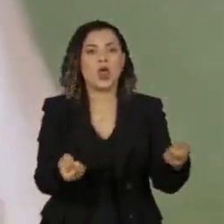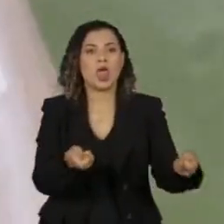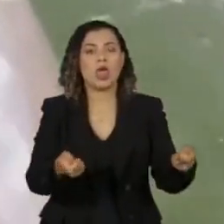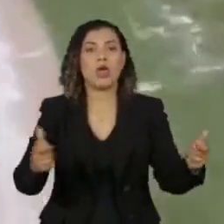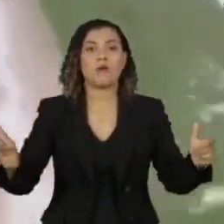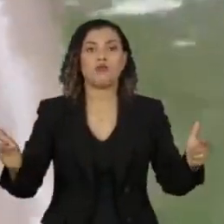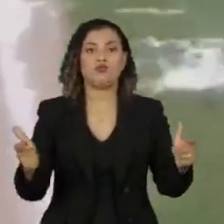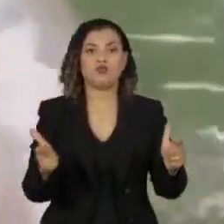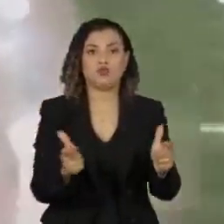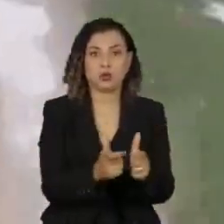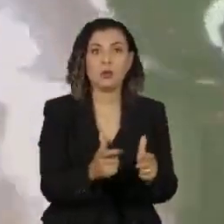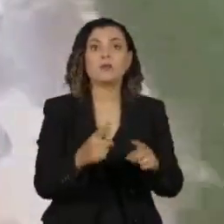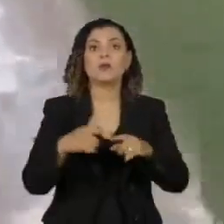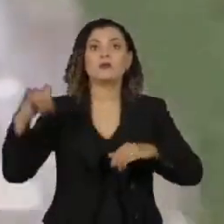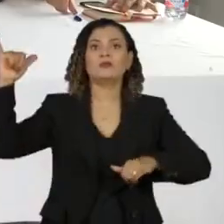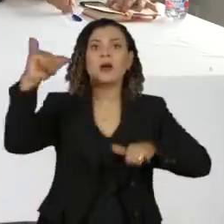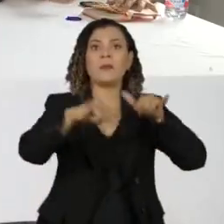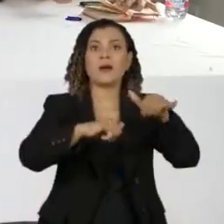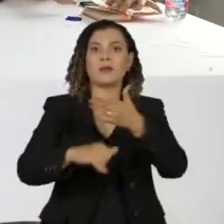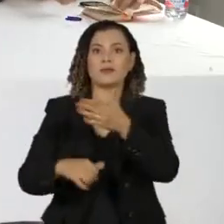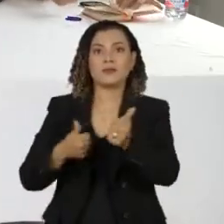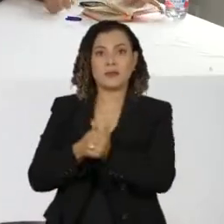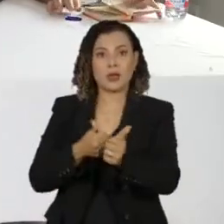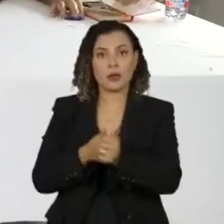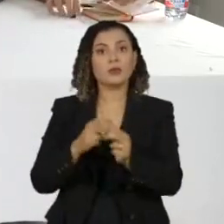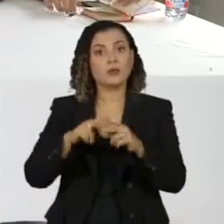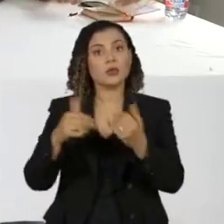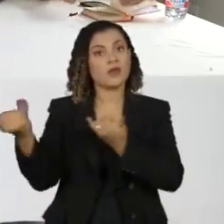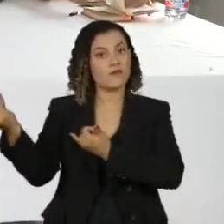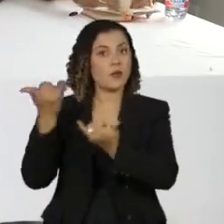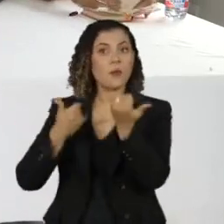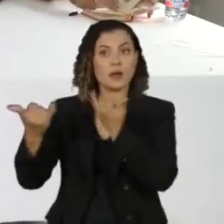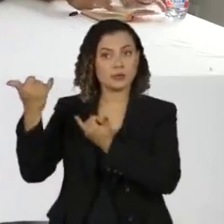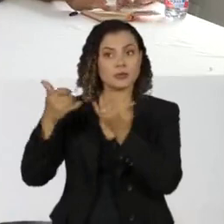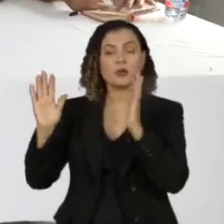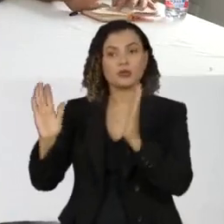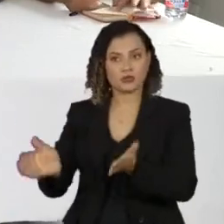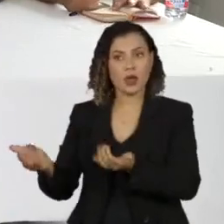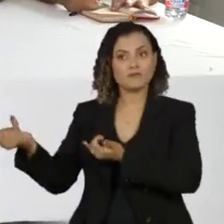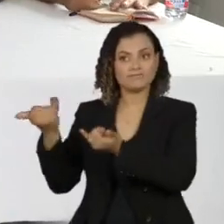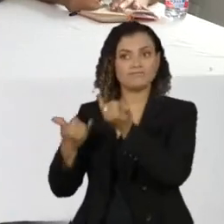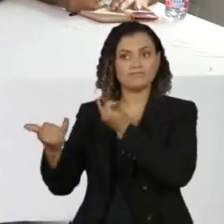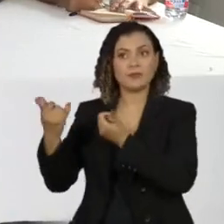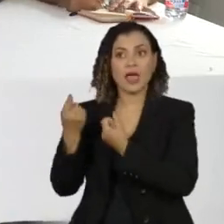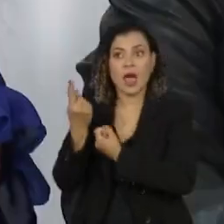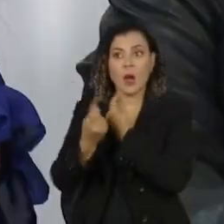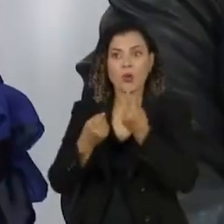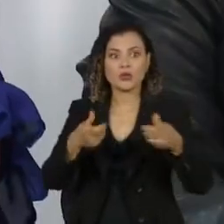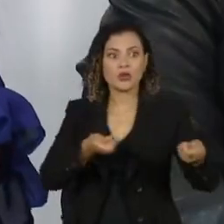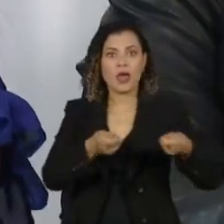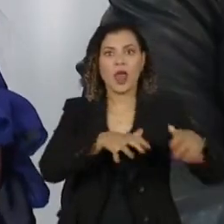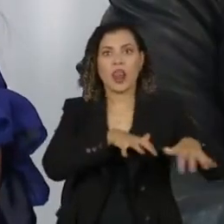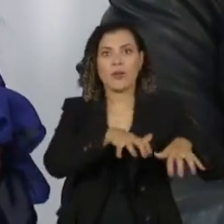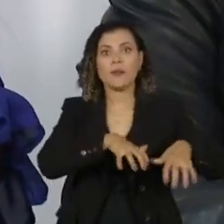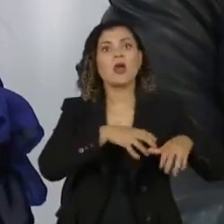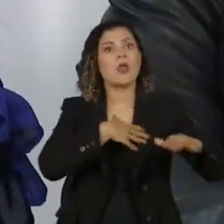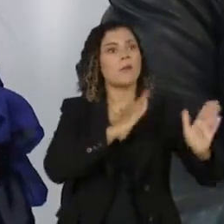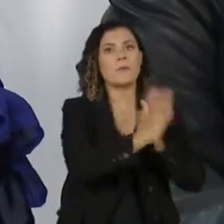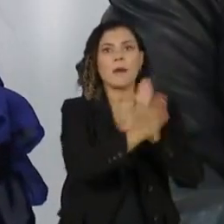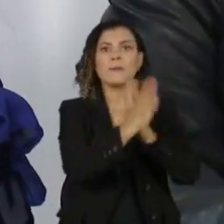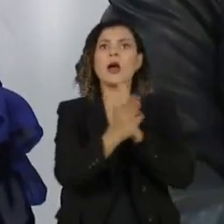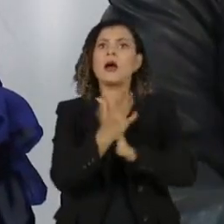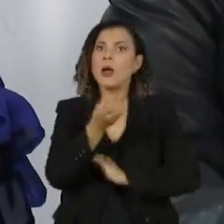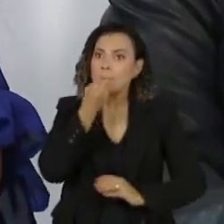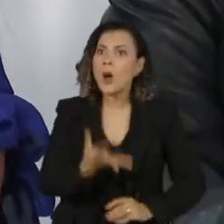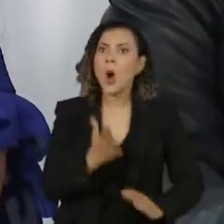clandestinas usadas por esses garimpeiros. Temos essa informação já, que muitos garimpeiros estão saindo, mas é bom que saia